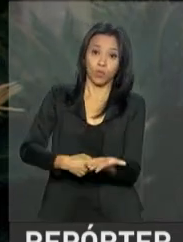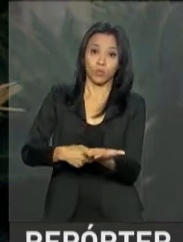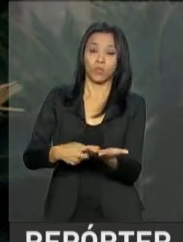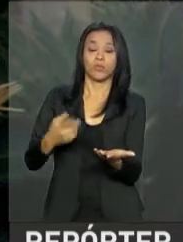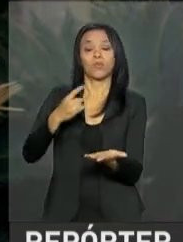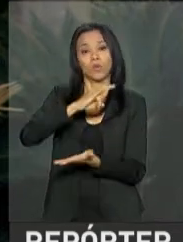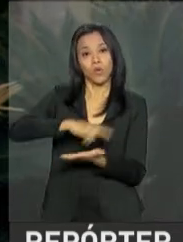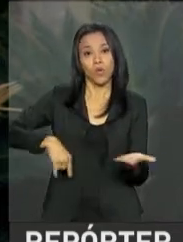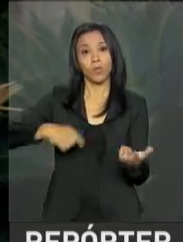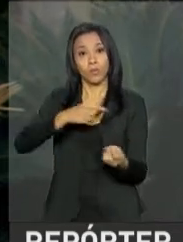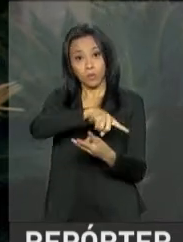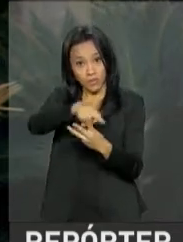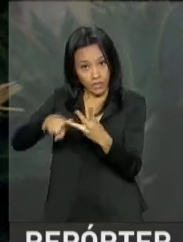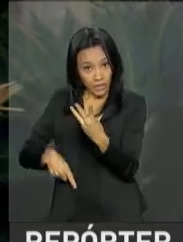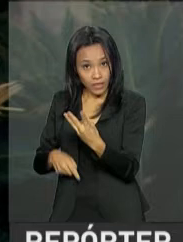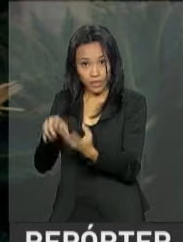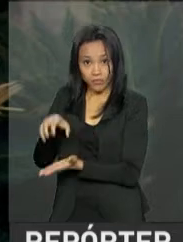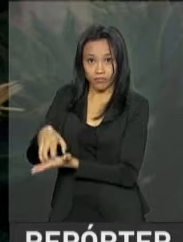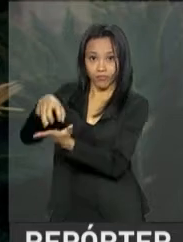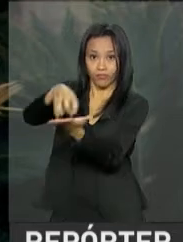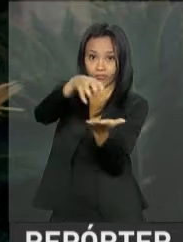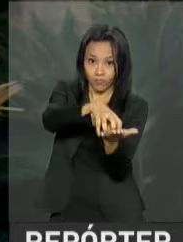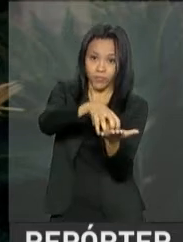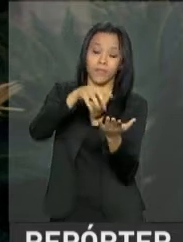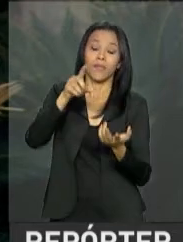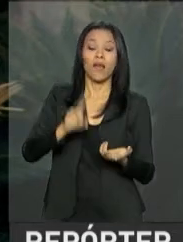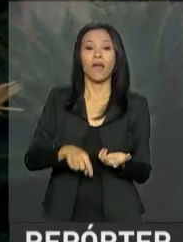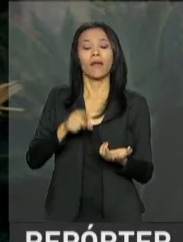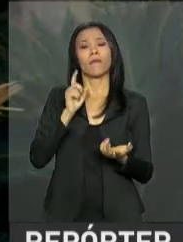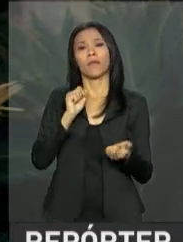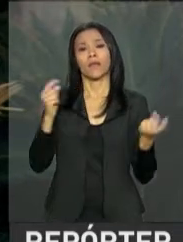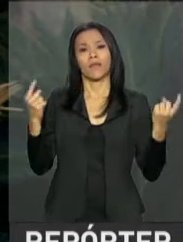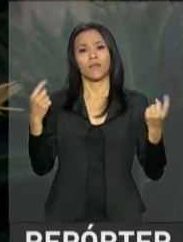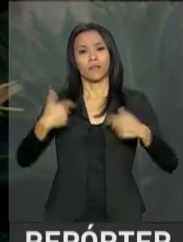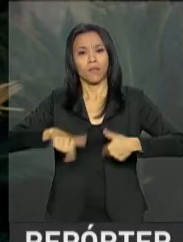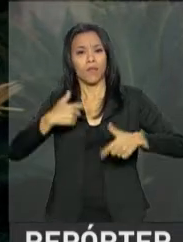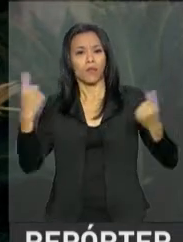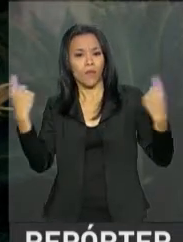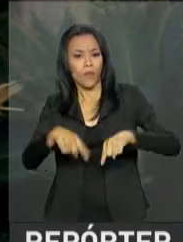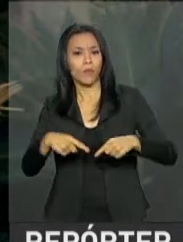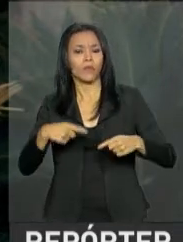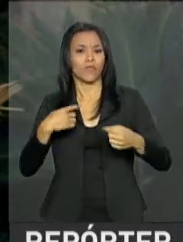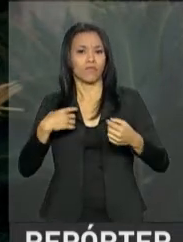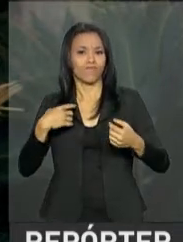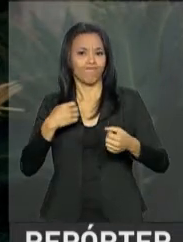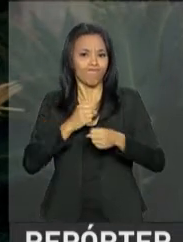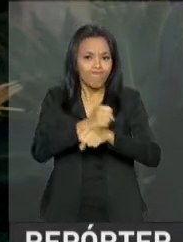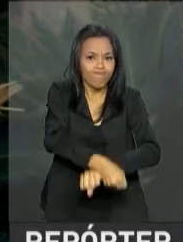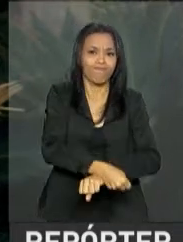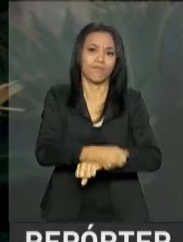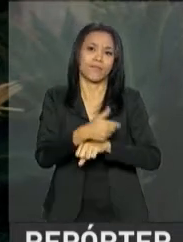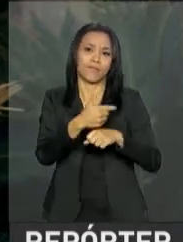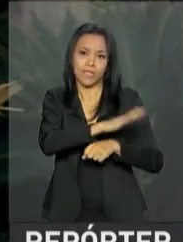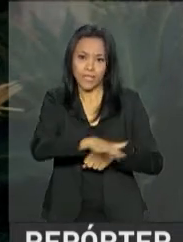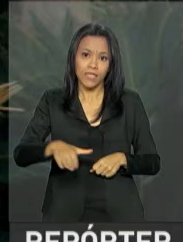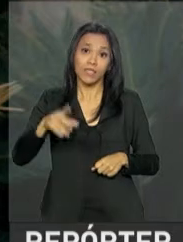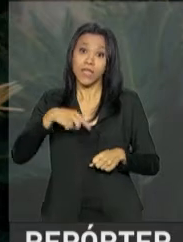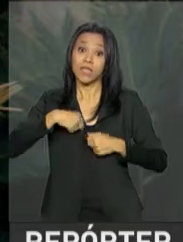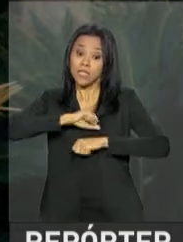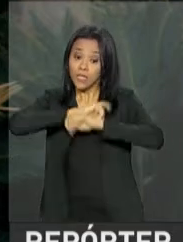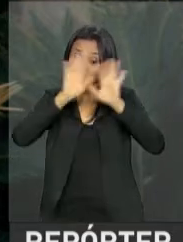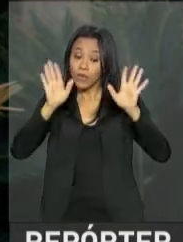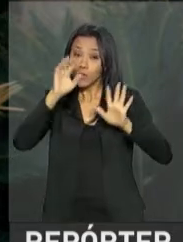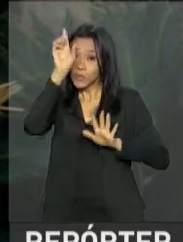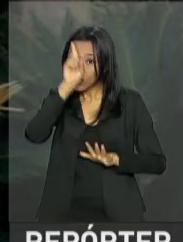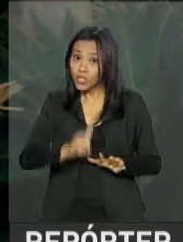contra a prática legal a campanha nacional de combate ao trabalho infantil pretende conscientizar a sociedade sobre o direito das crianças